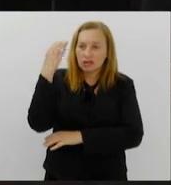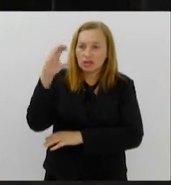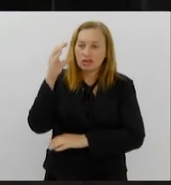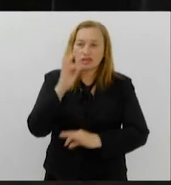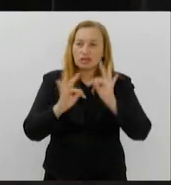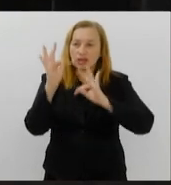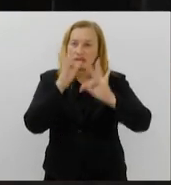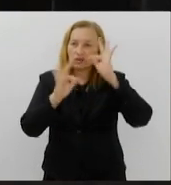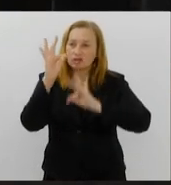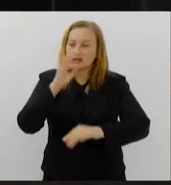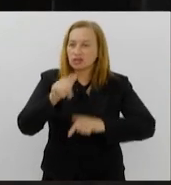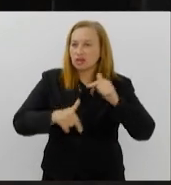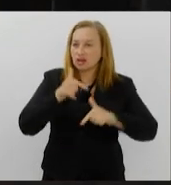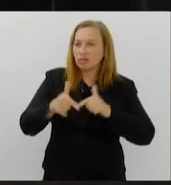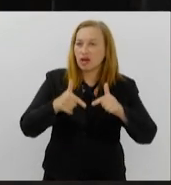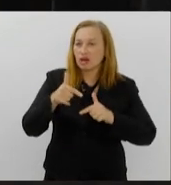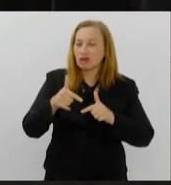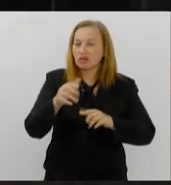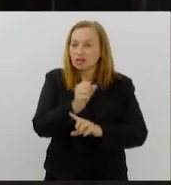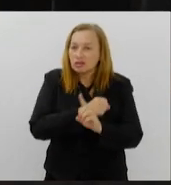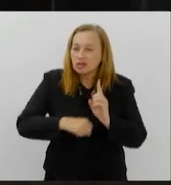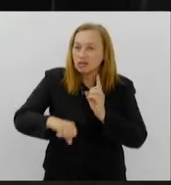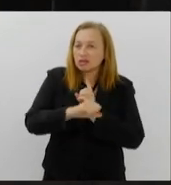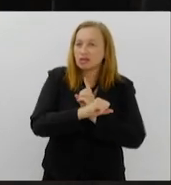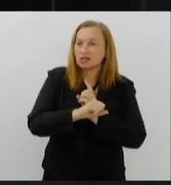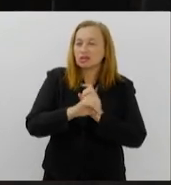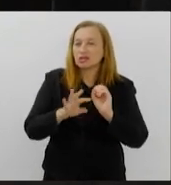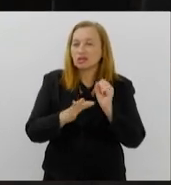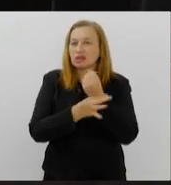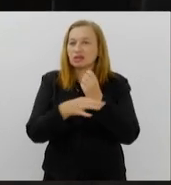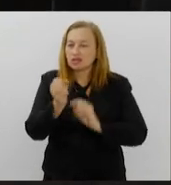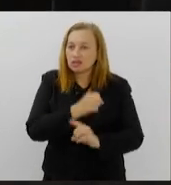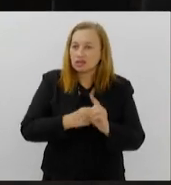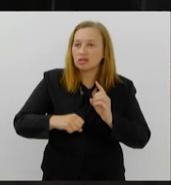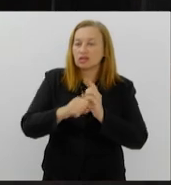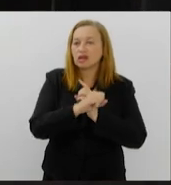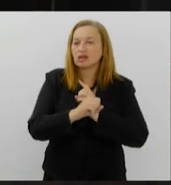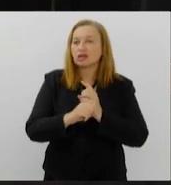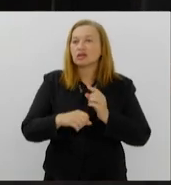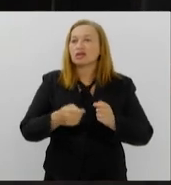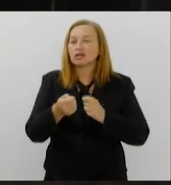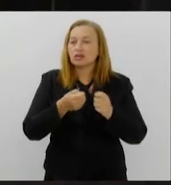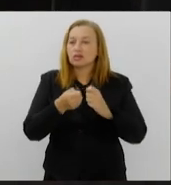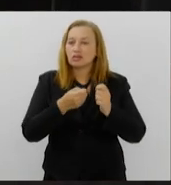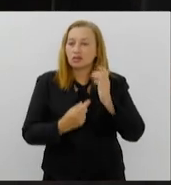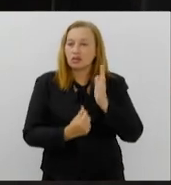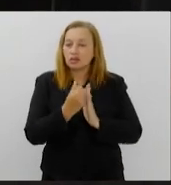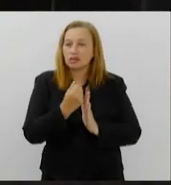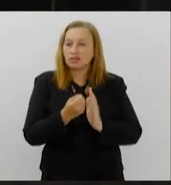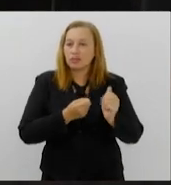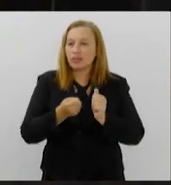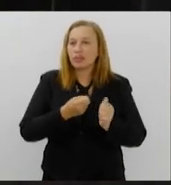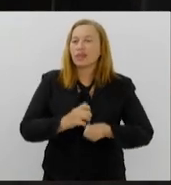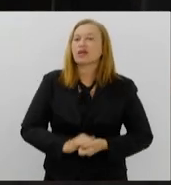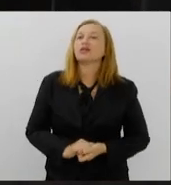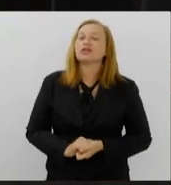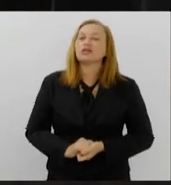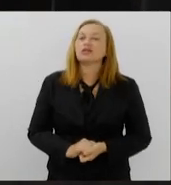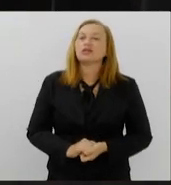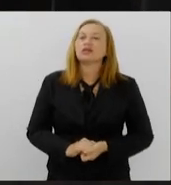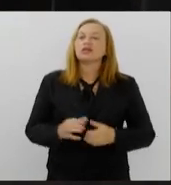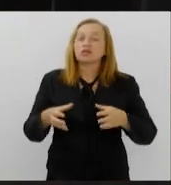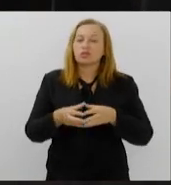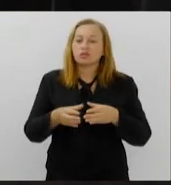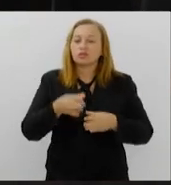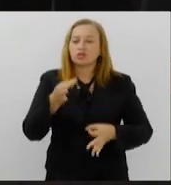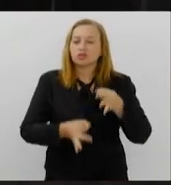Tecnologia, de Trabalho, Legislação Social e Seguridade Social, de Orçamento, Finanças, Fiscalização Financeira e Controle. Para emitir parecer pela Comissão de